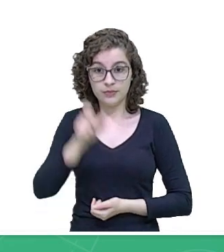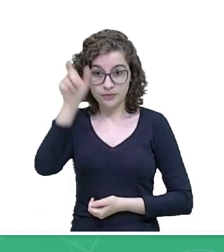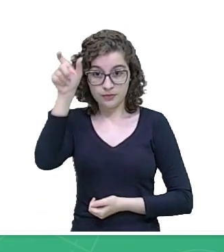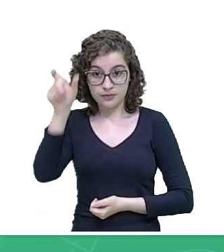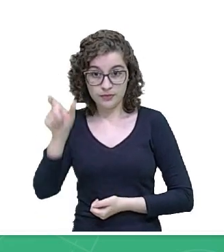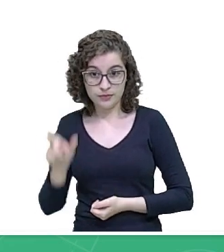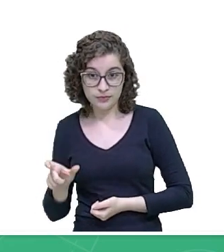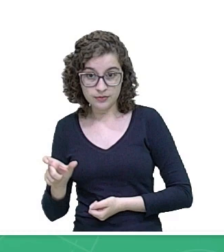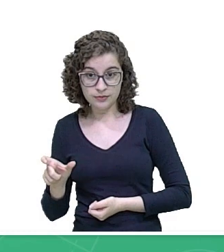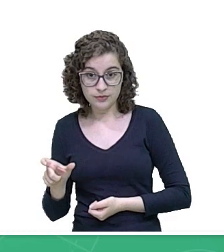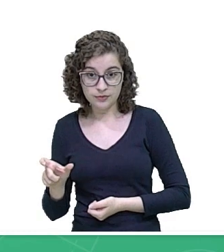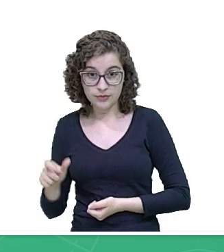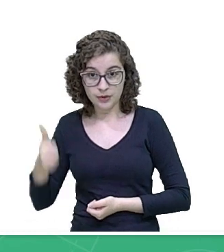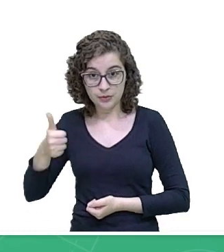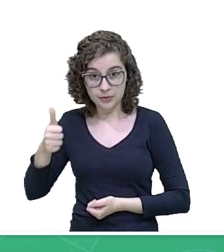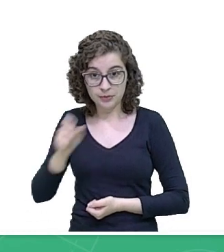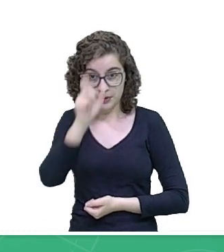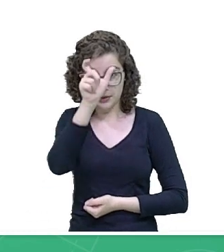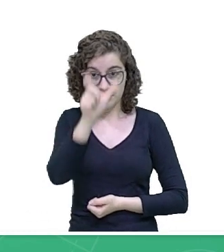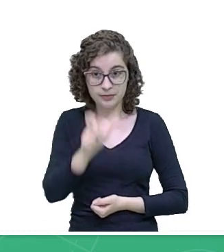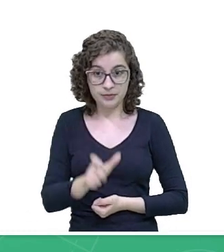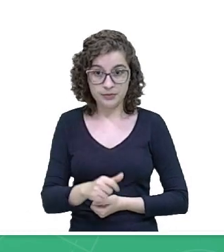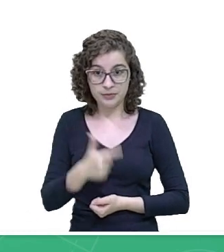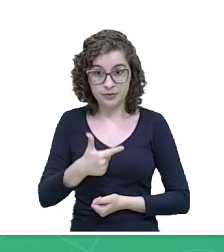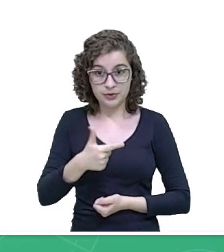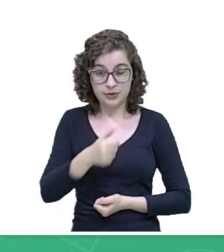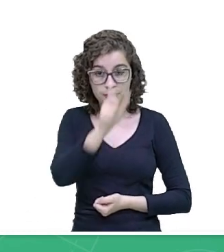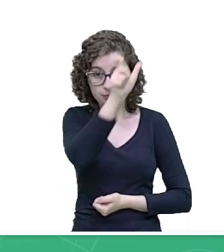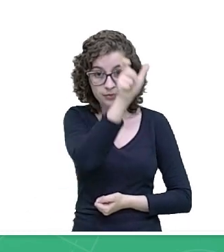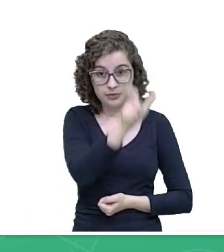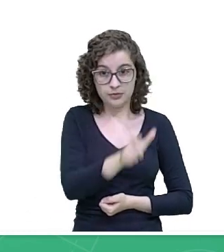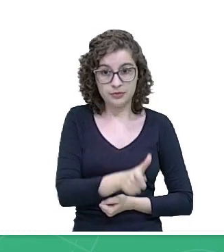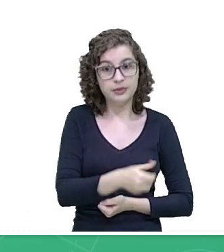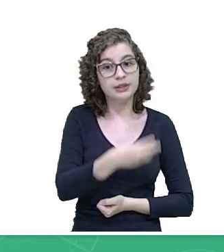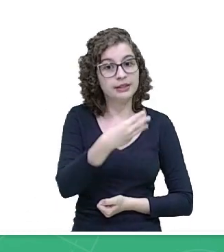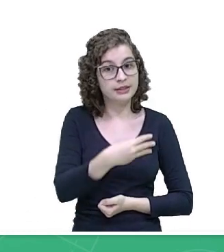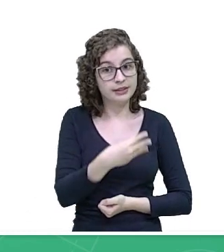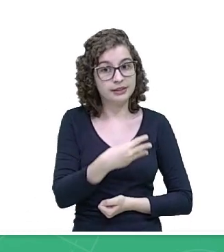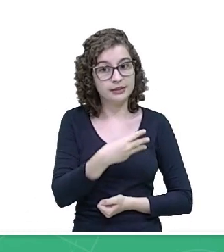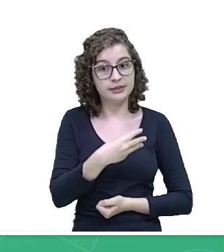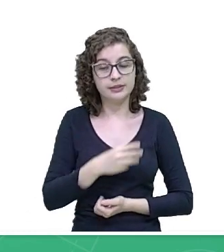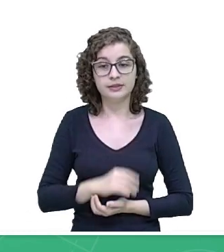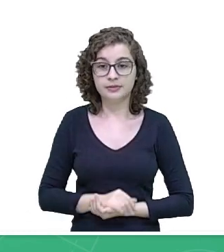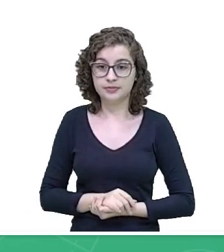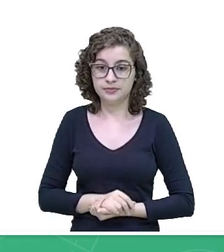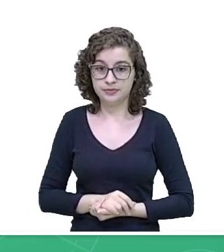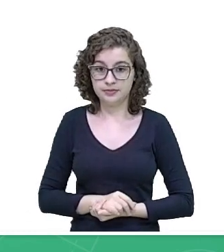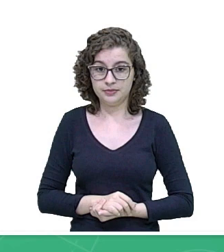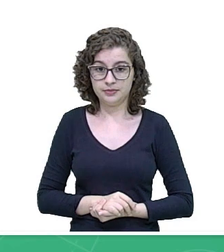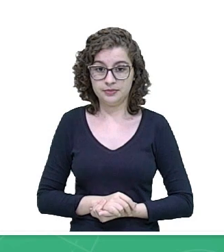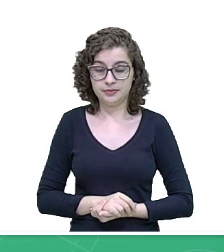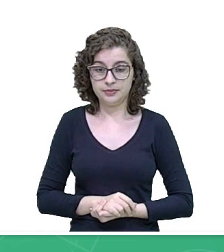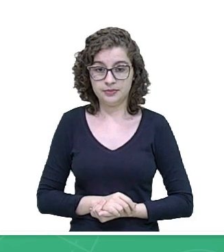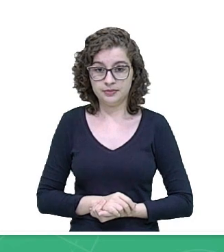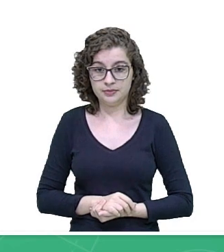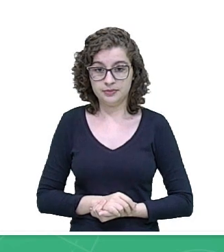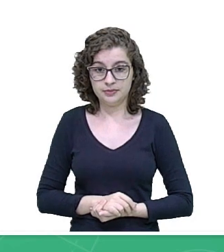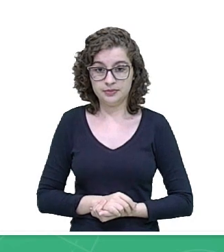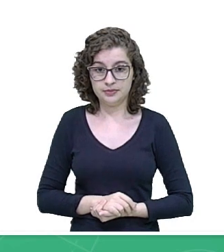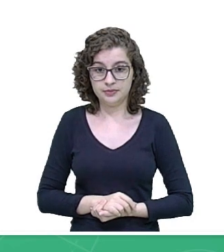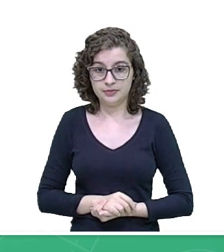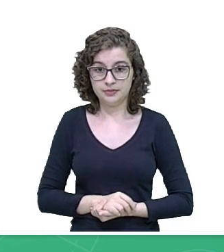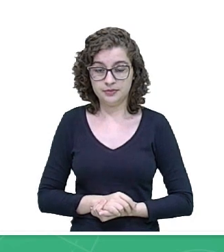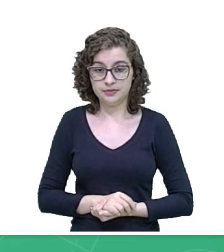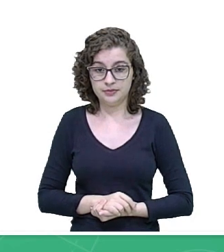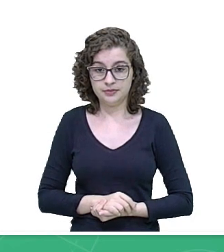colunas. Primeira coluna, segunda coluna e terceira coluna, tá? Primeira, segunda e a terceira coluna,